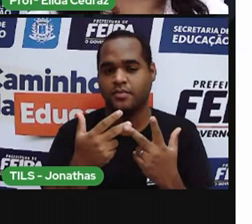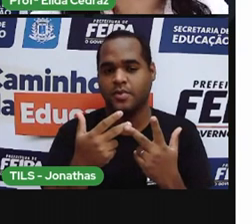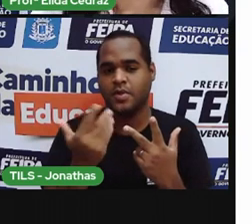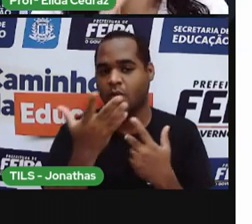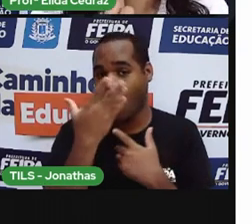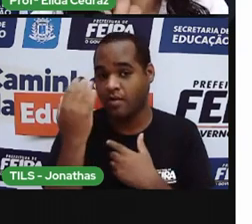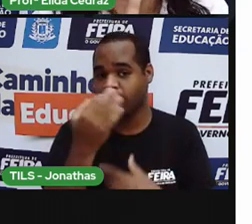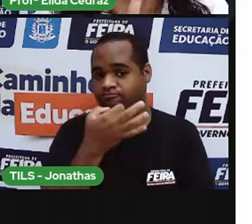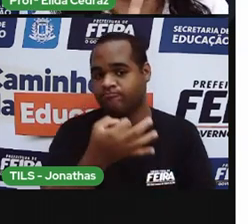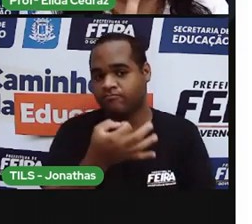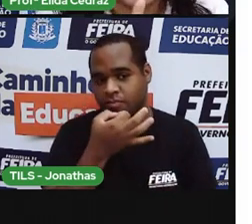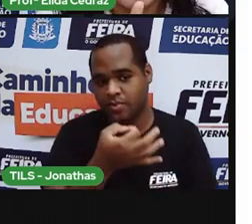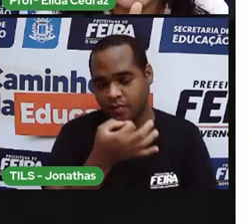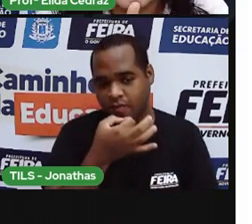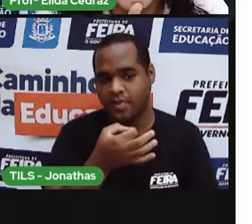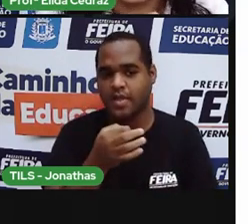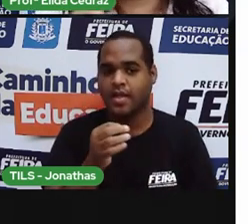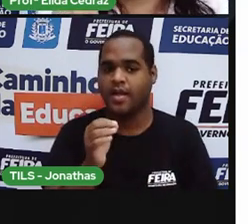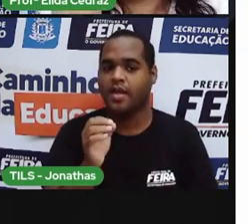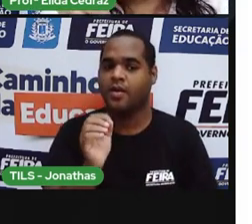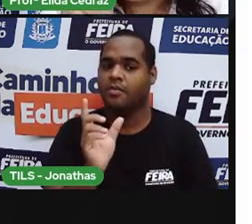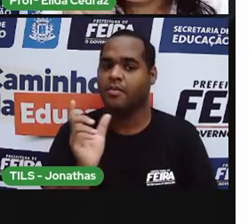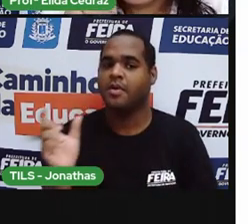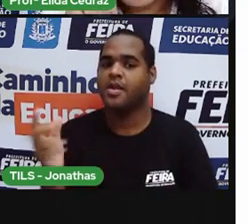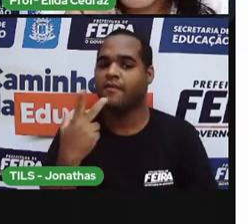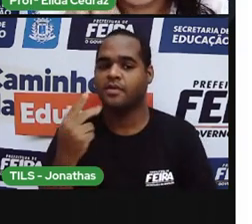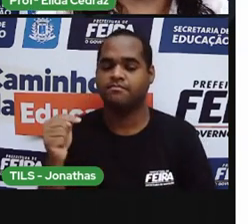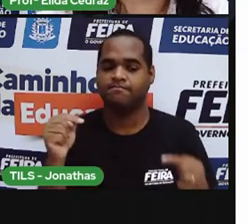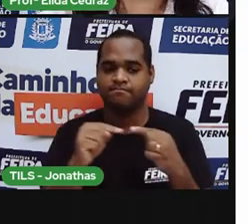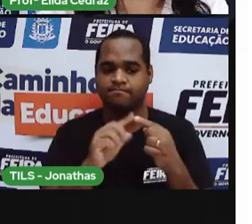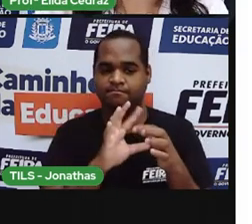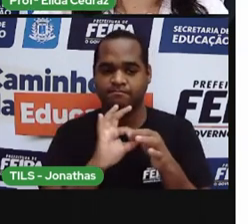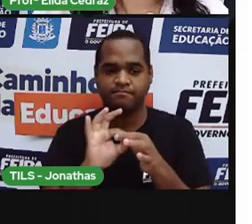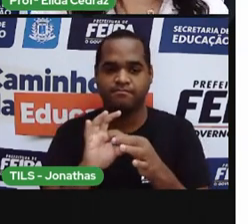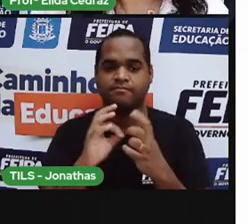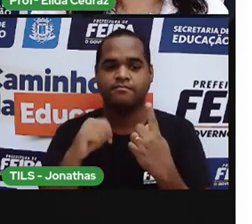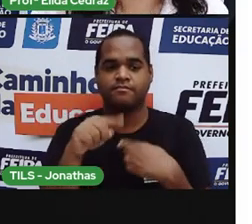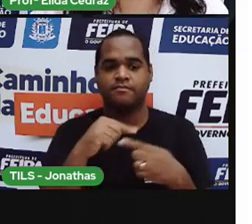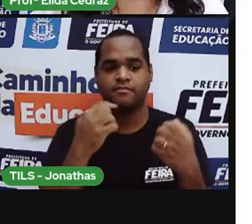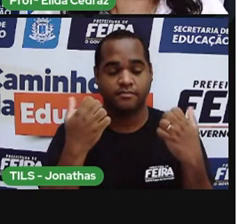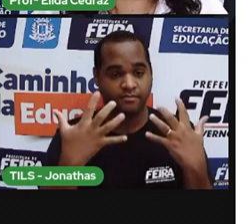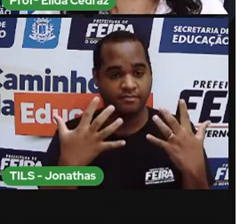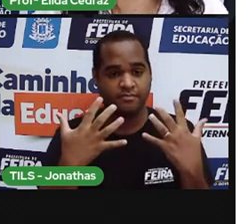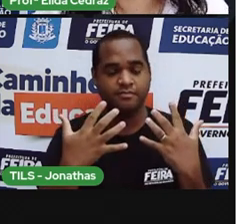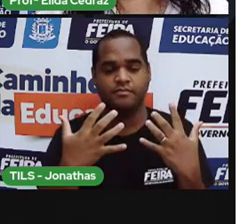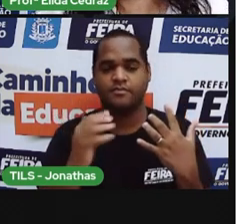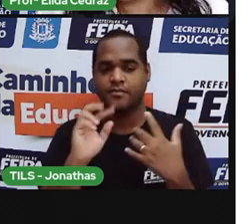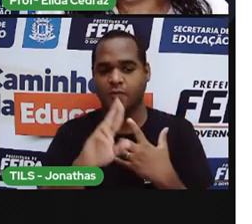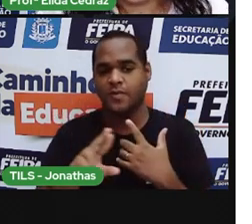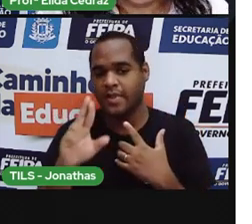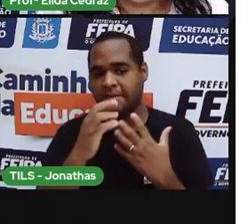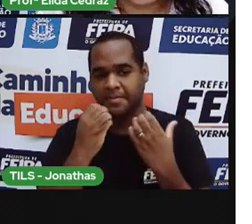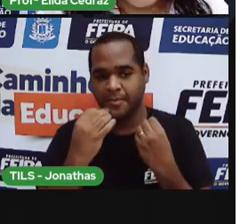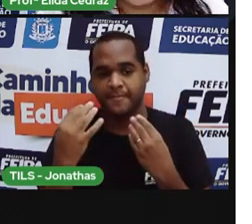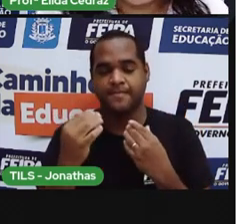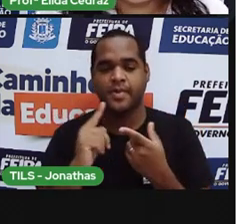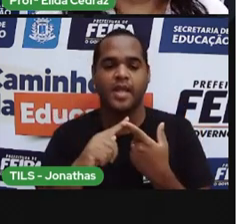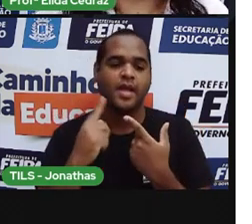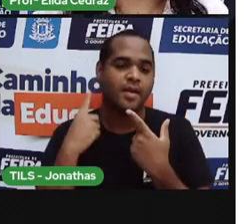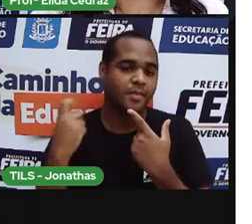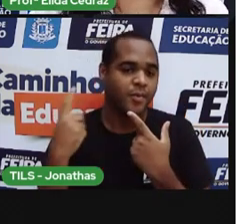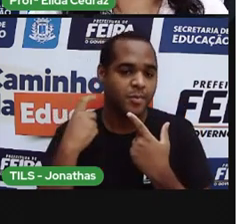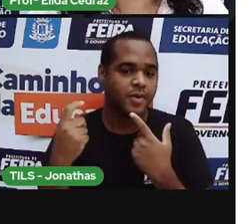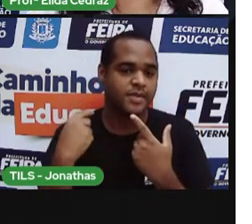da dica. Fala pausado e usando os dedinhos. Nós entendemos os sons das